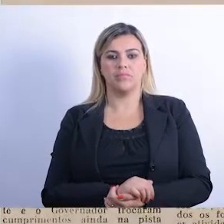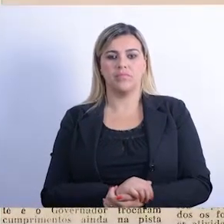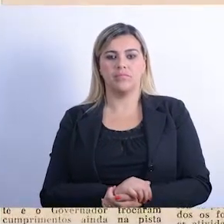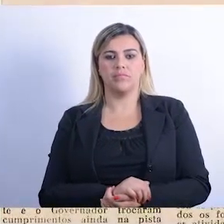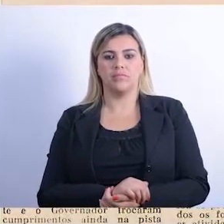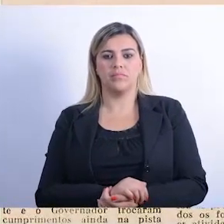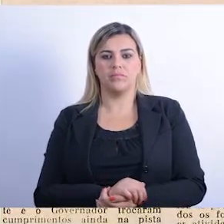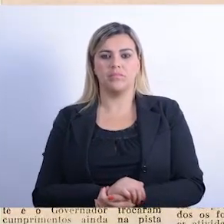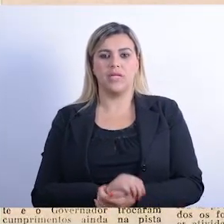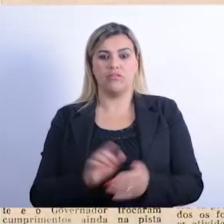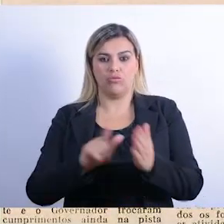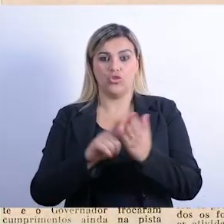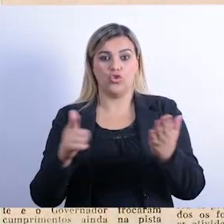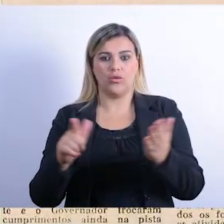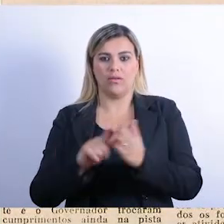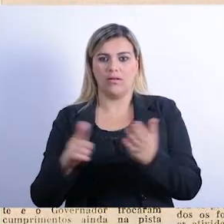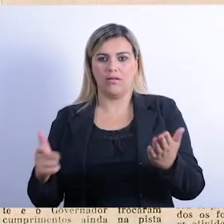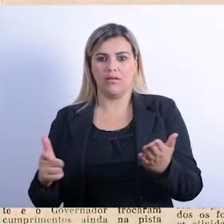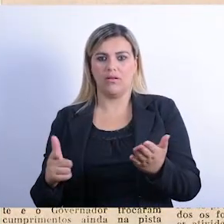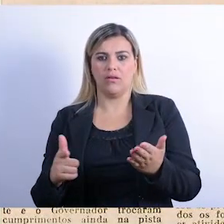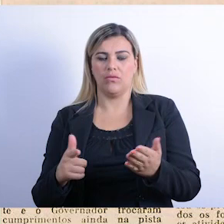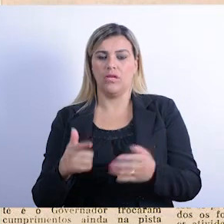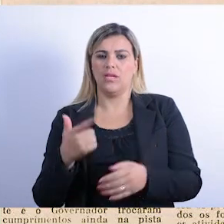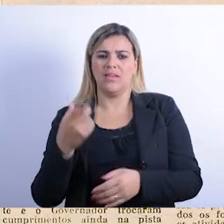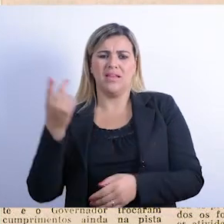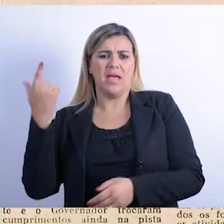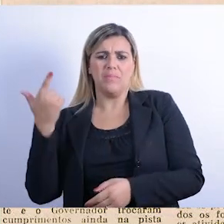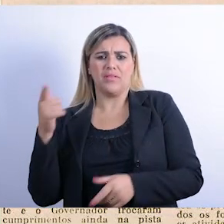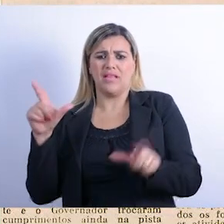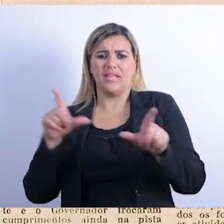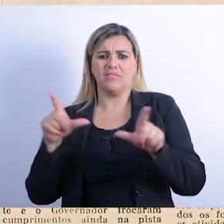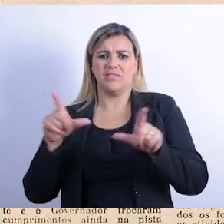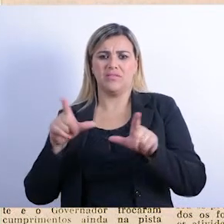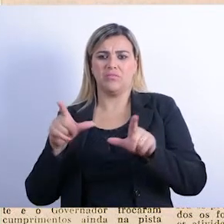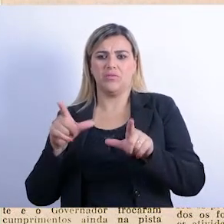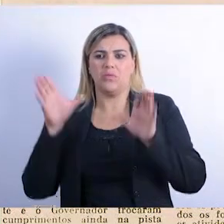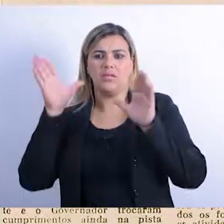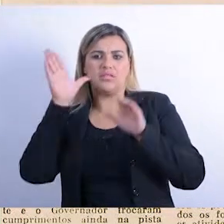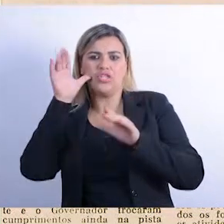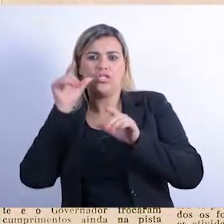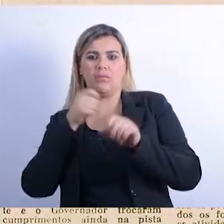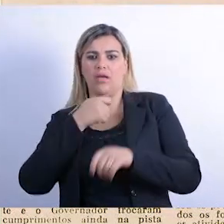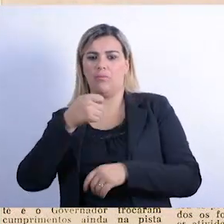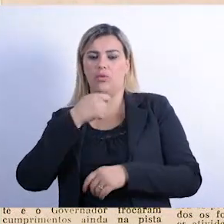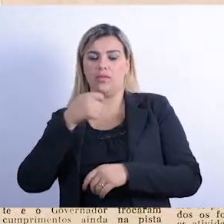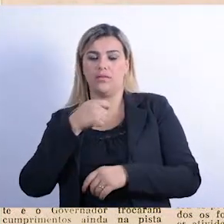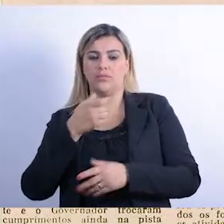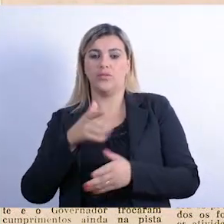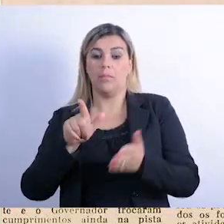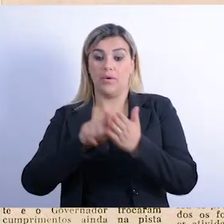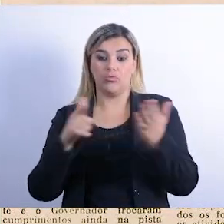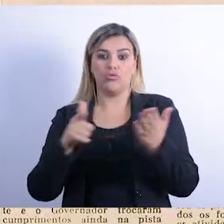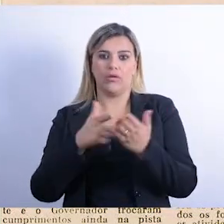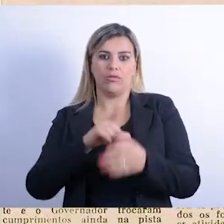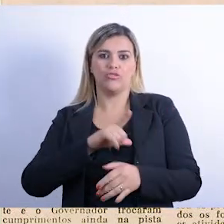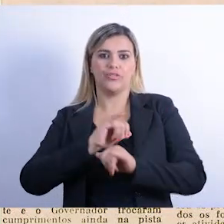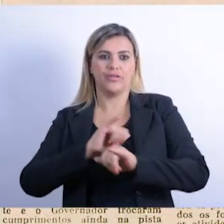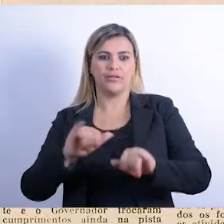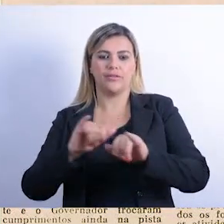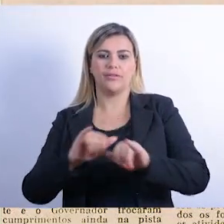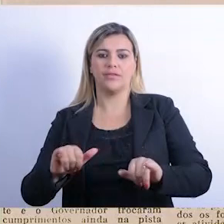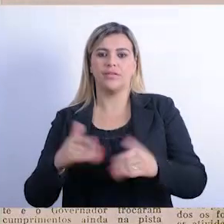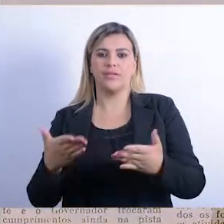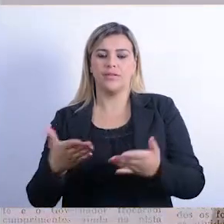assim, saiu para tudo quanto é jornal, não tinha televisão direito naquela época assim, para fazer reportagem e tal,